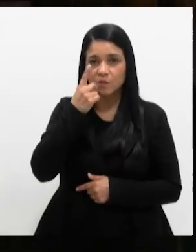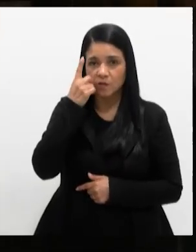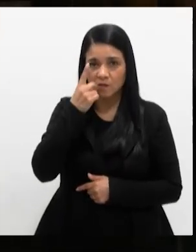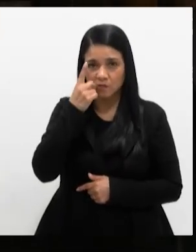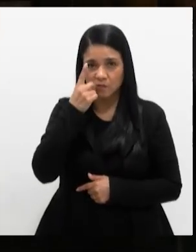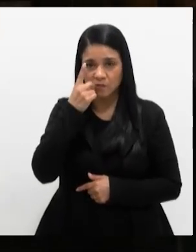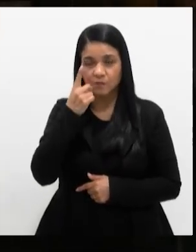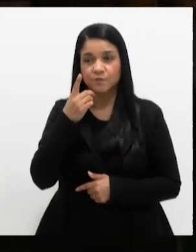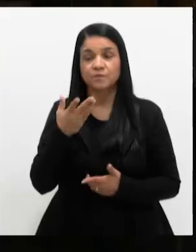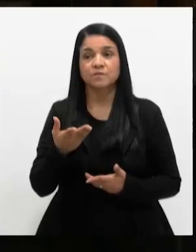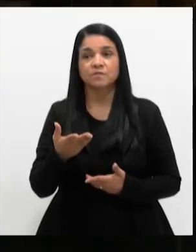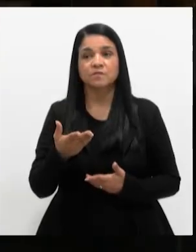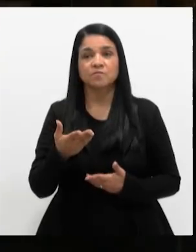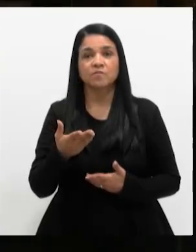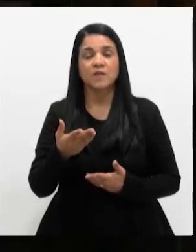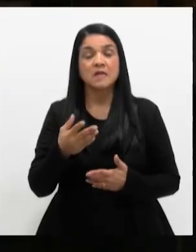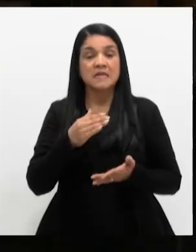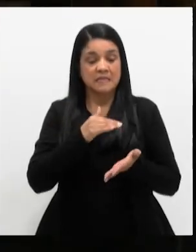secretaria,